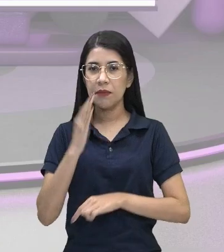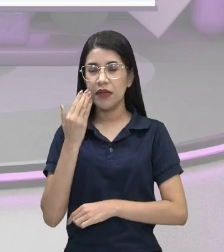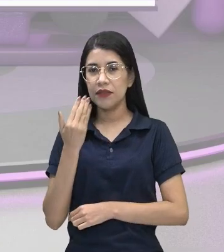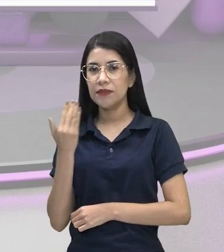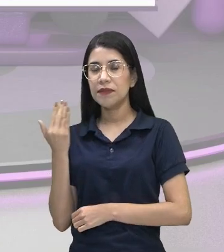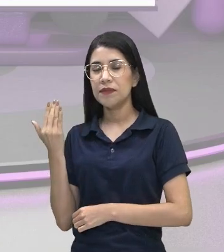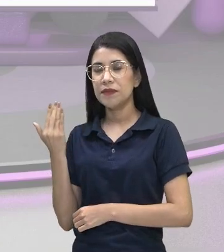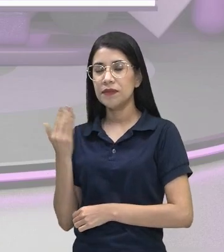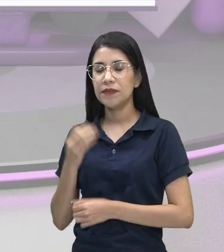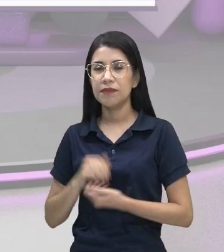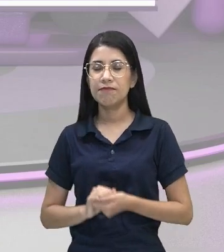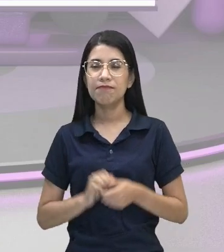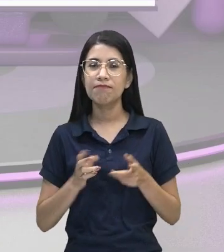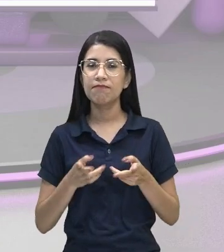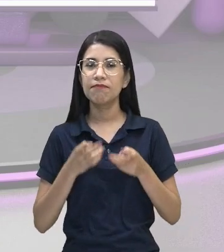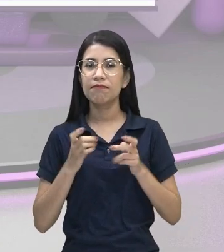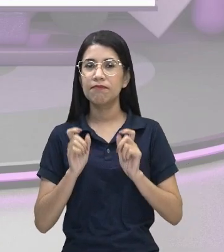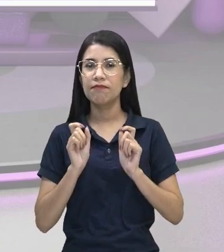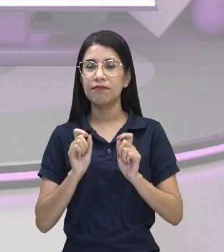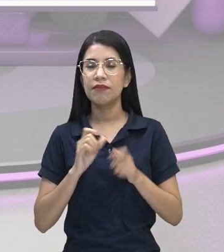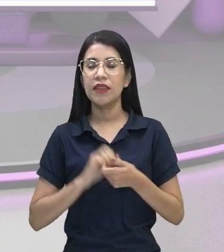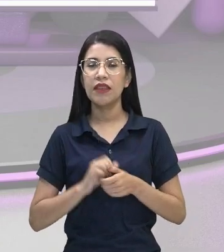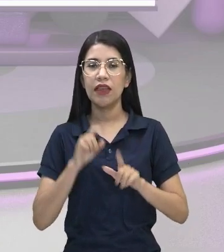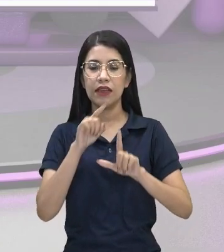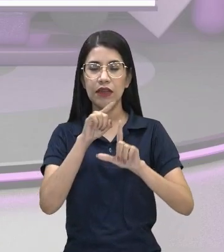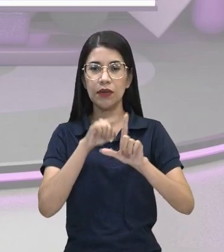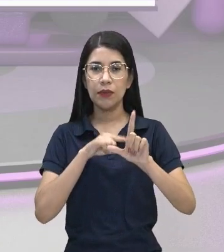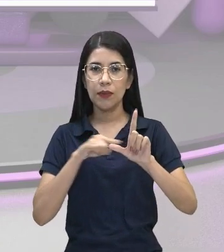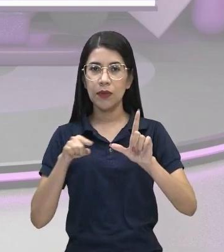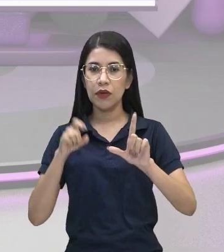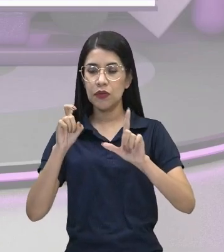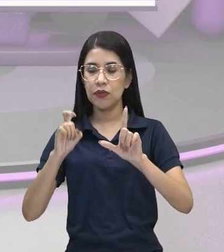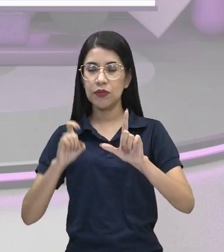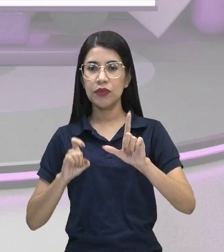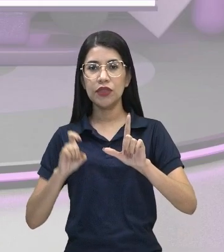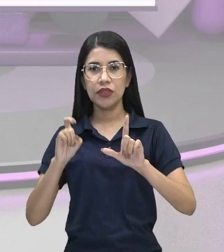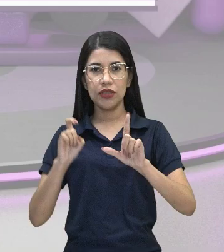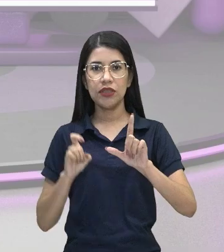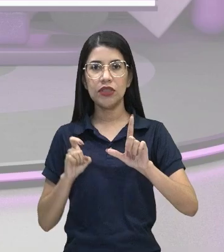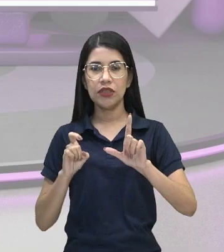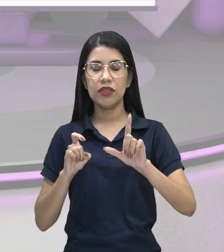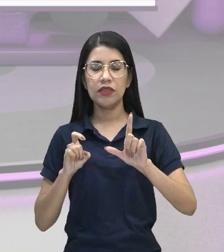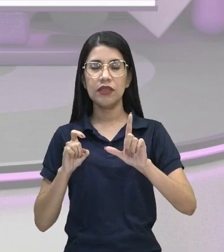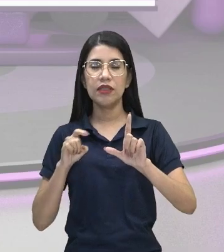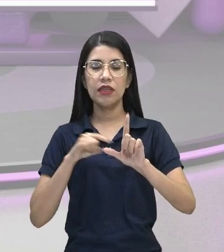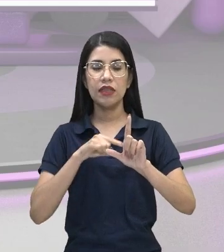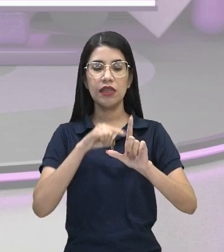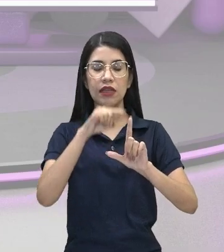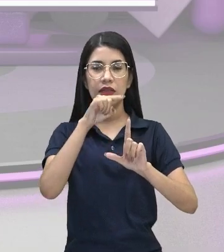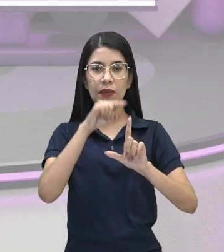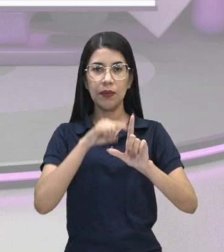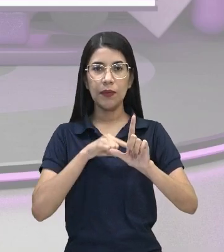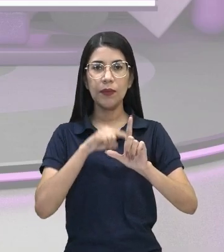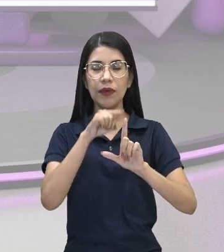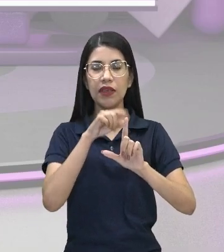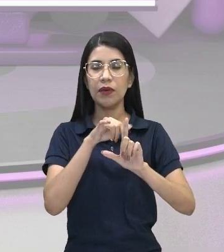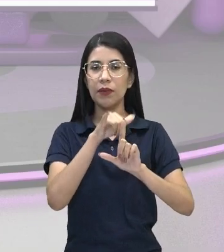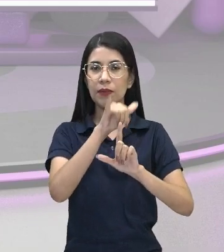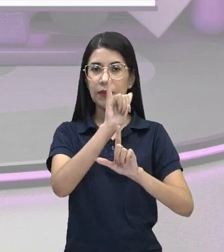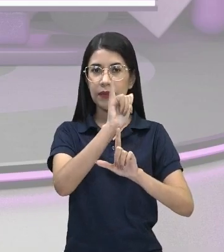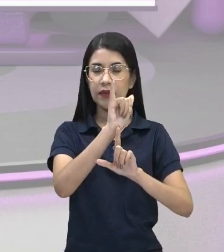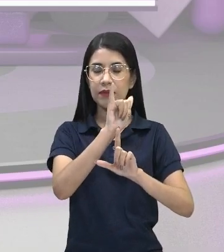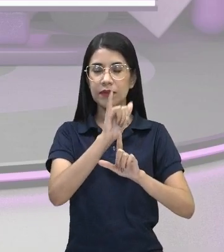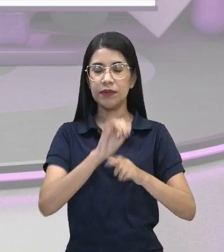lado. Reparem que nós temos aqui dois eixos. O eixo X, que é esse eixo horizontal, e o eixo Y, que é o